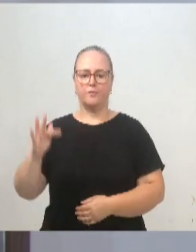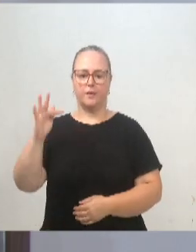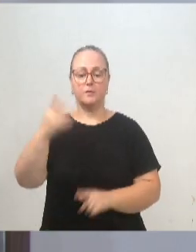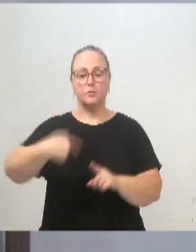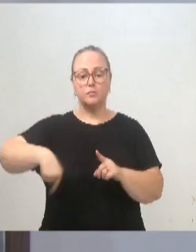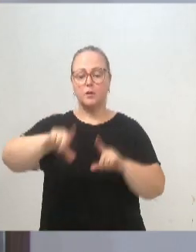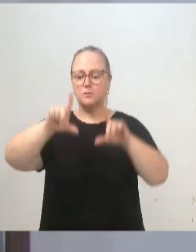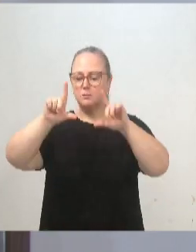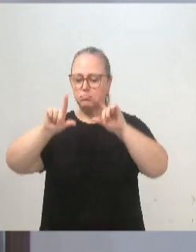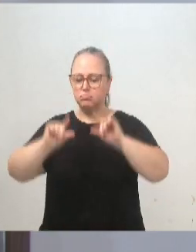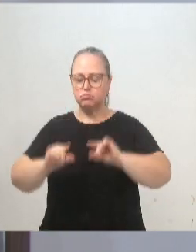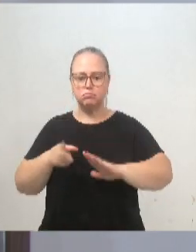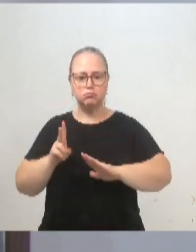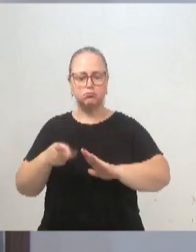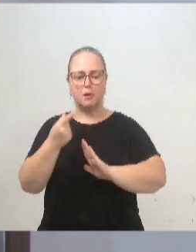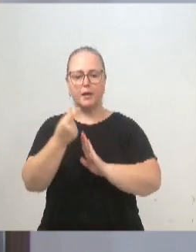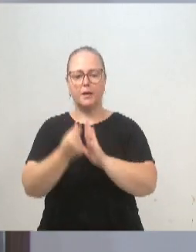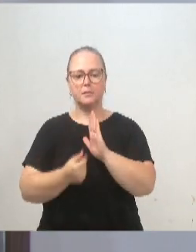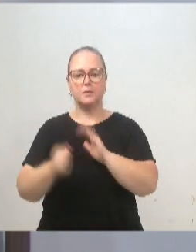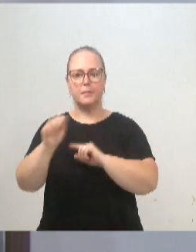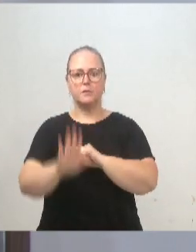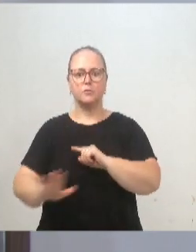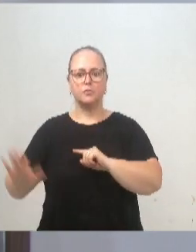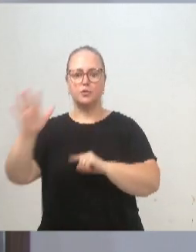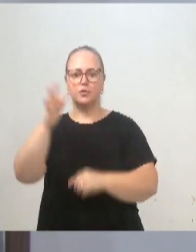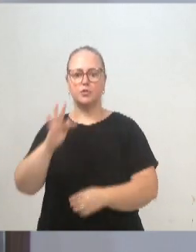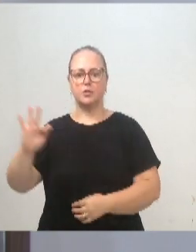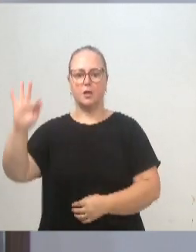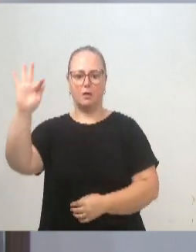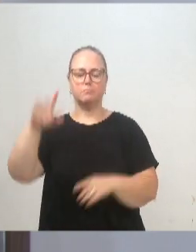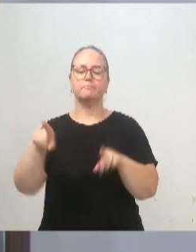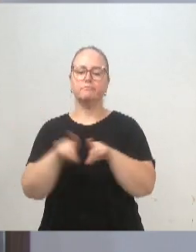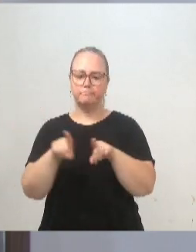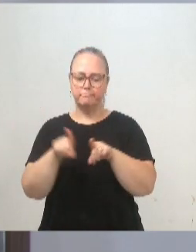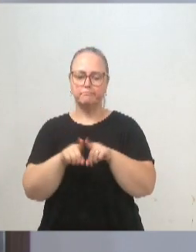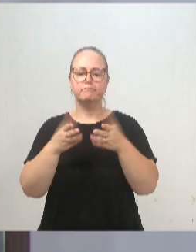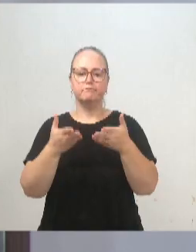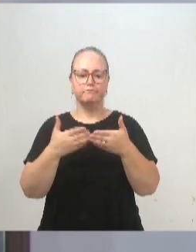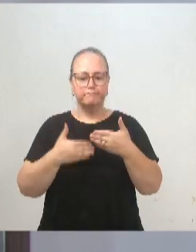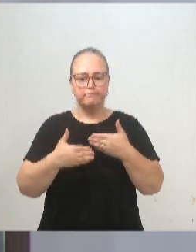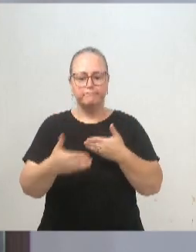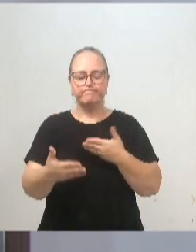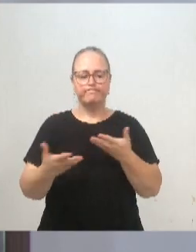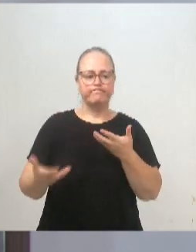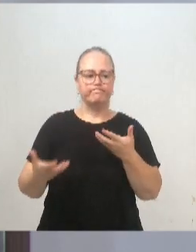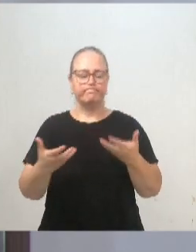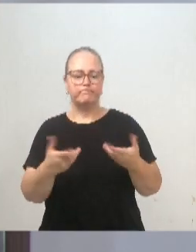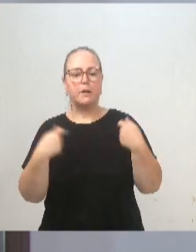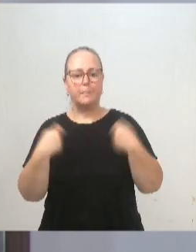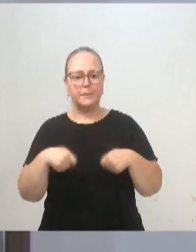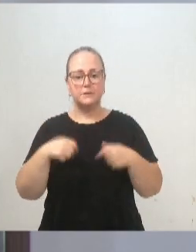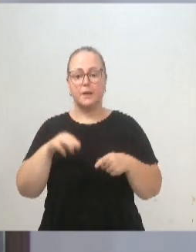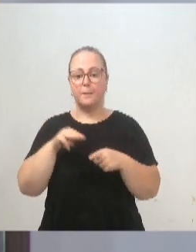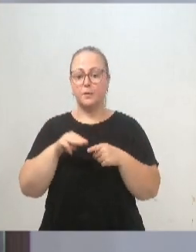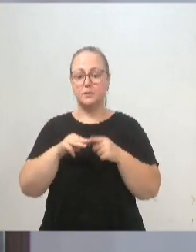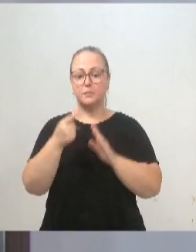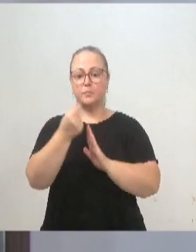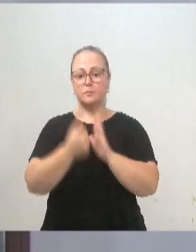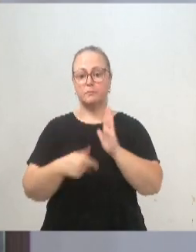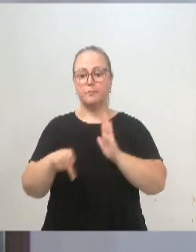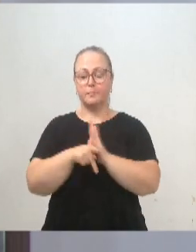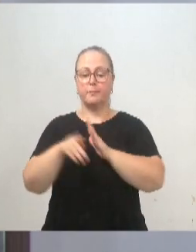recursos do Orçamento Geral da União, o que também impacta na necessidade de que o município se mantenha com seu orçamento